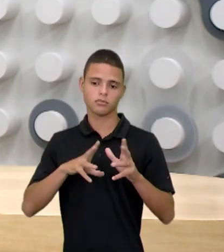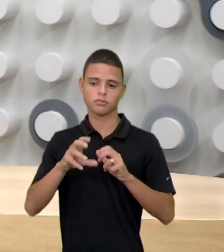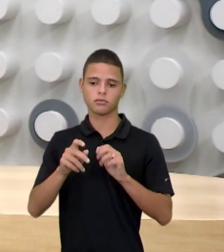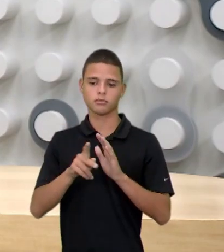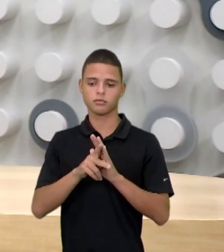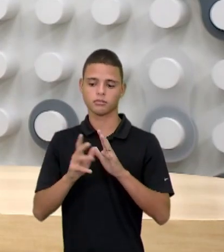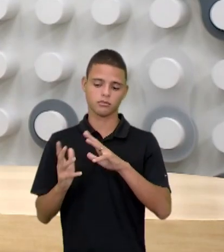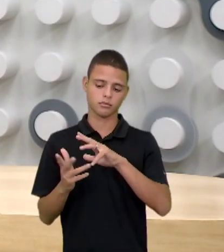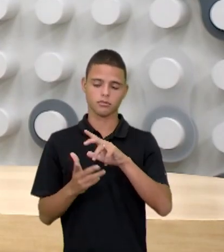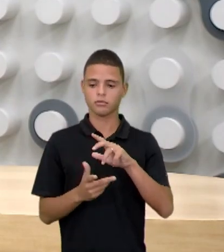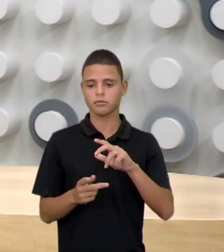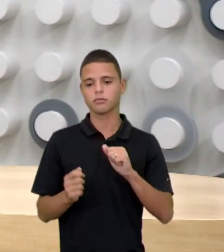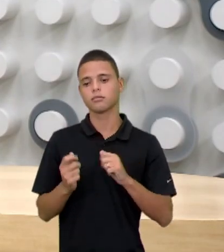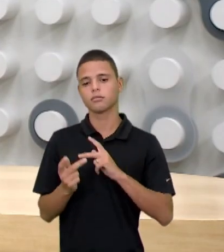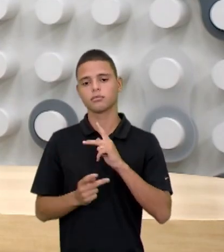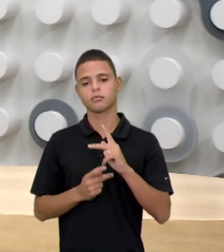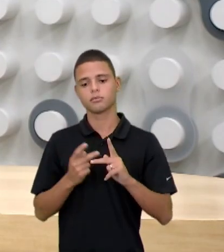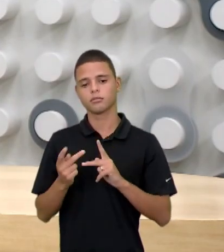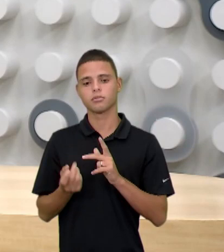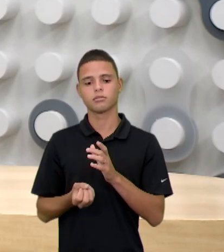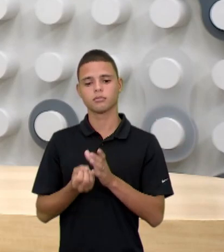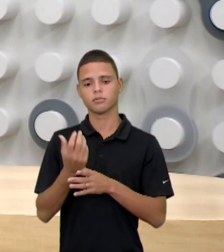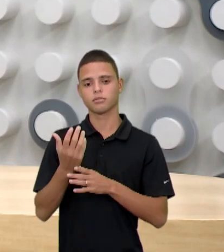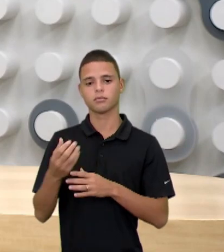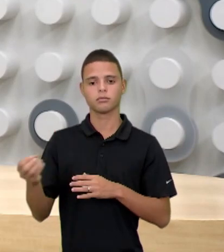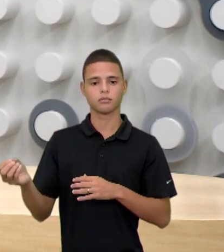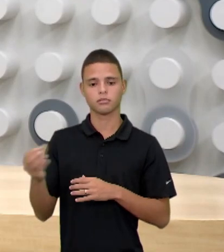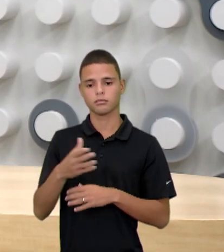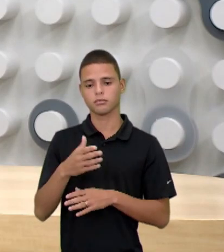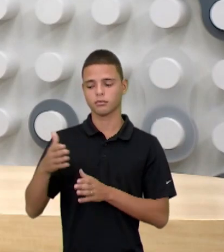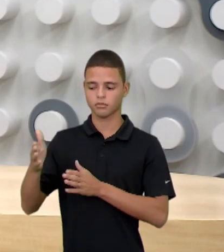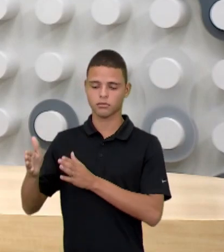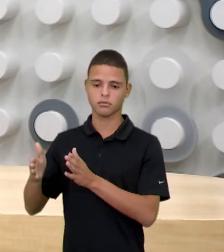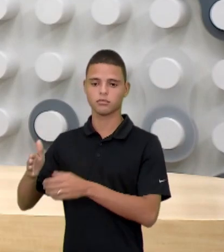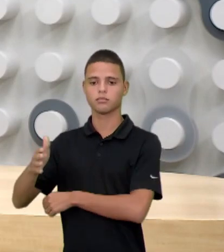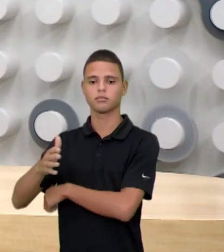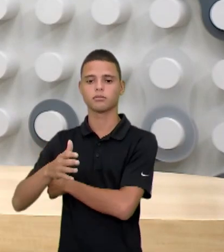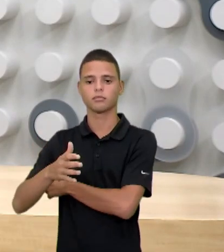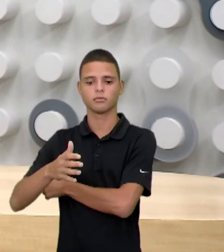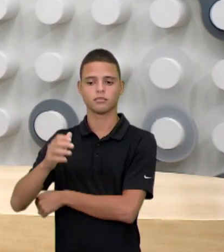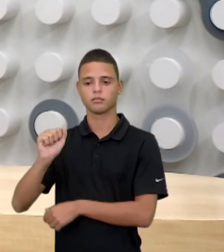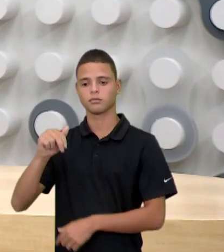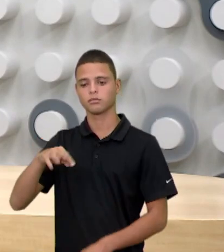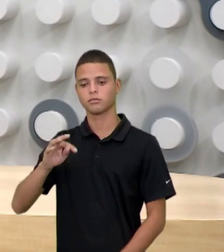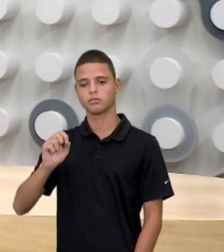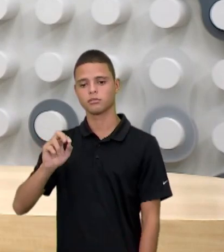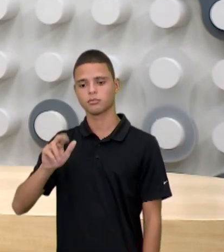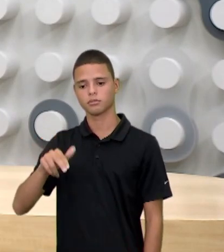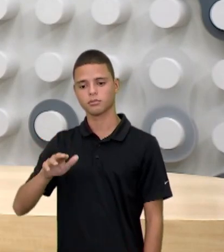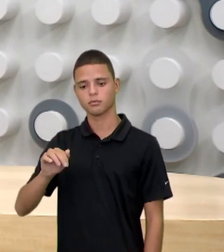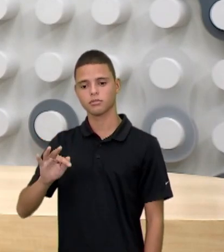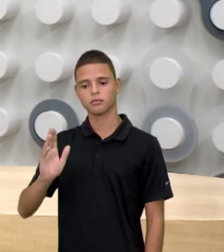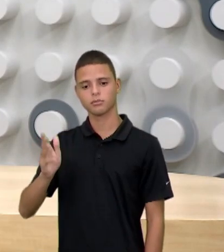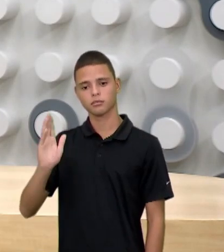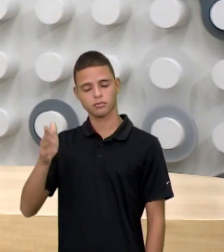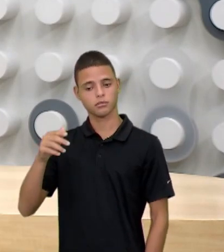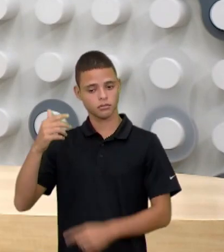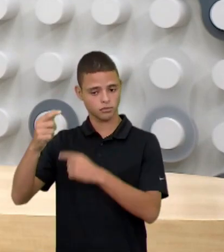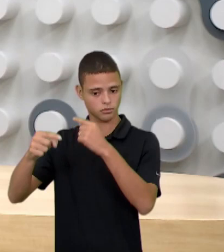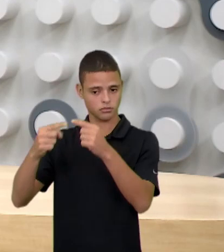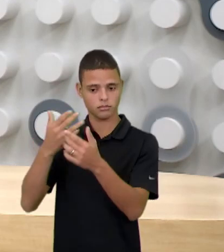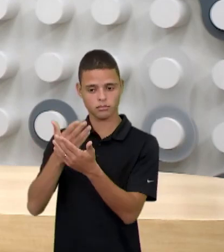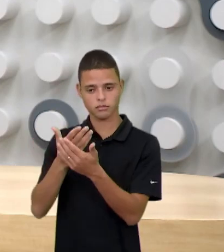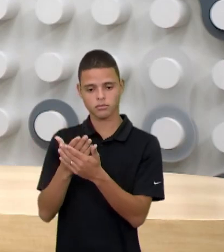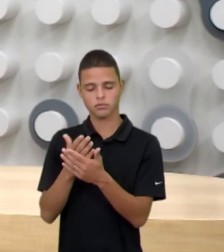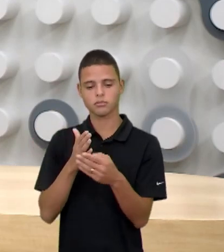com, talvez, né, surja aí essa nova época, né, que é o antropoceno, porque já nas próximas aulas a gente já vai entrar